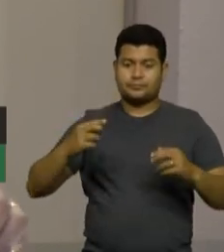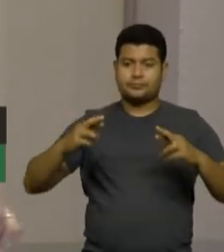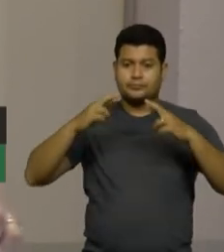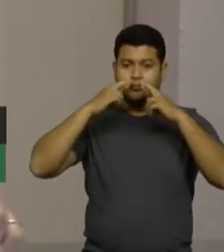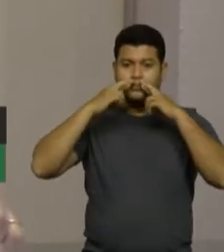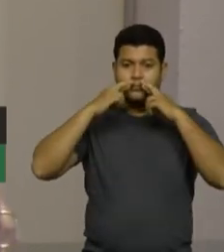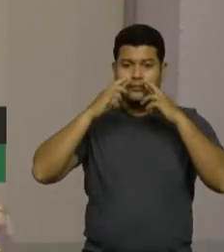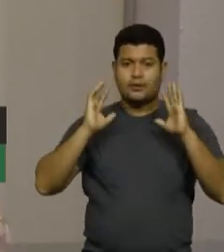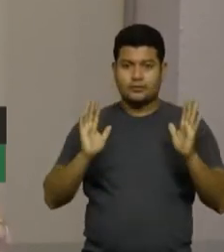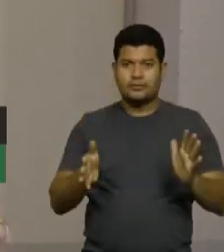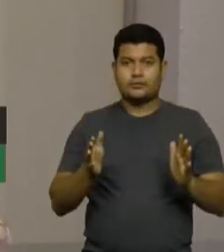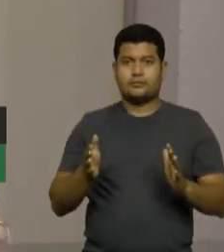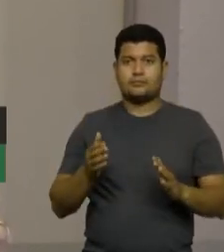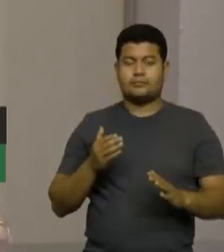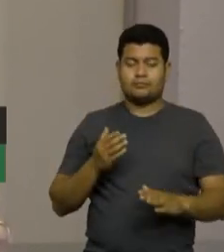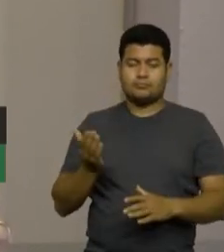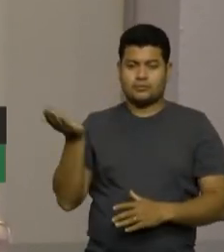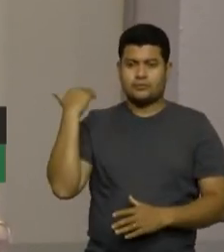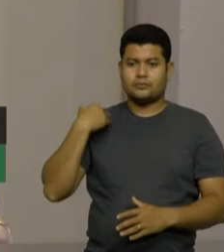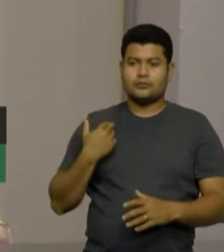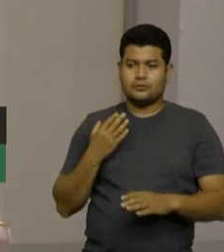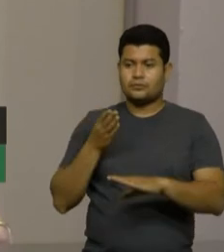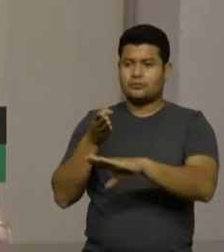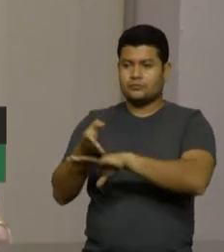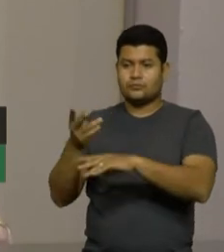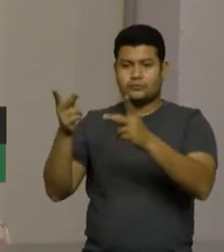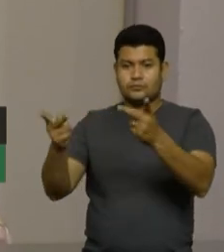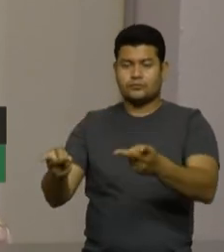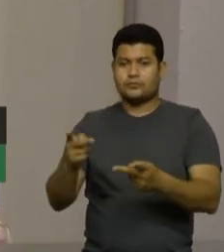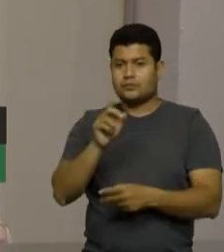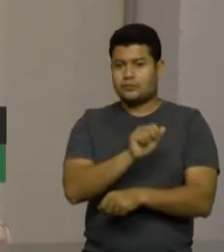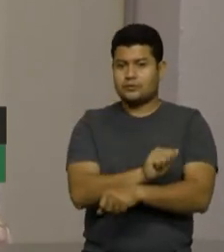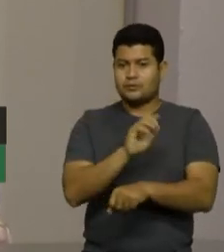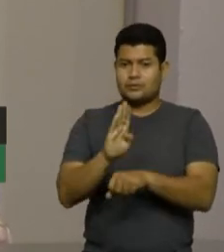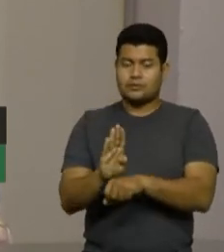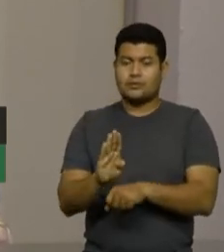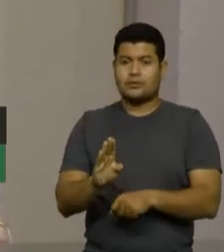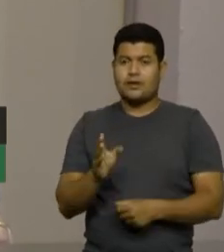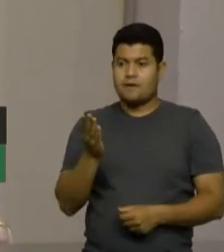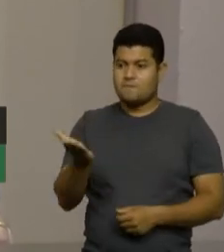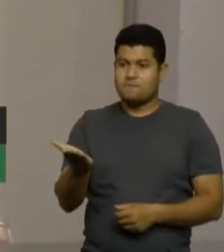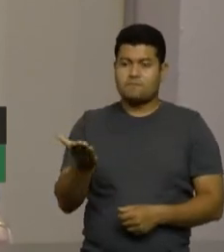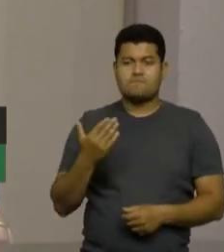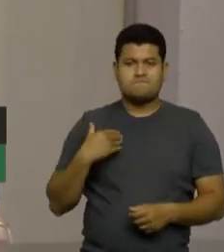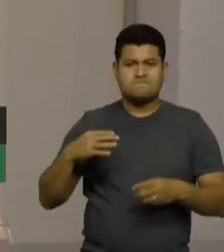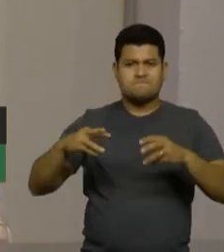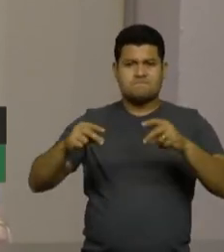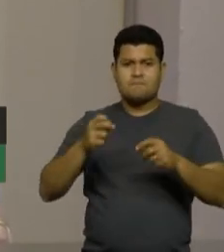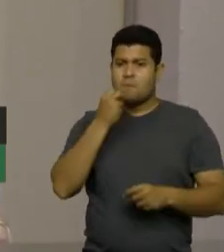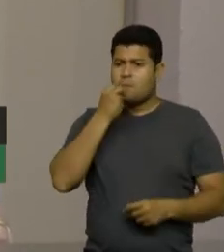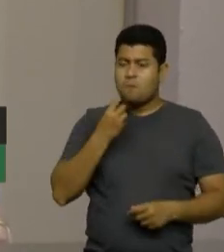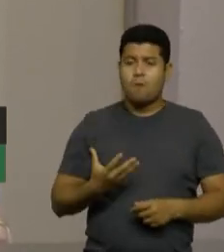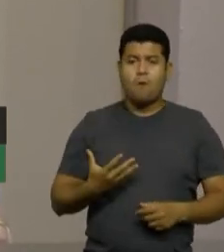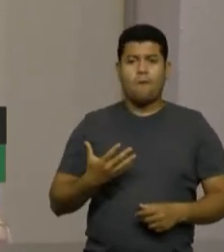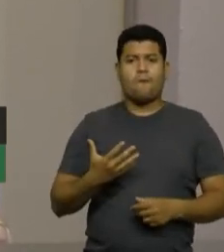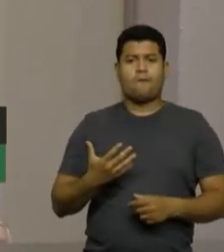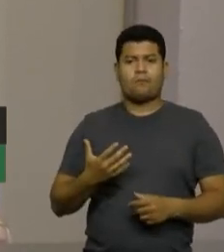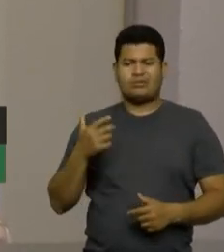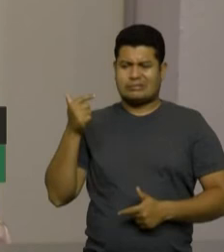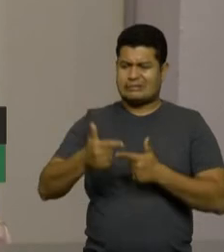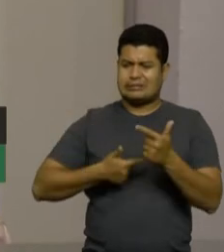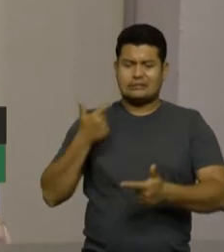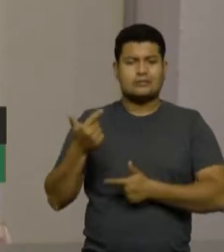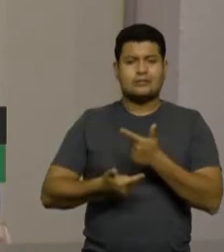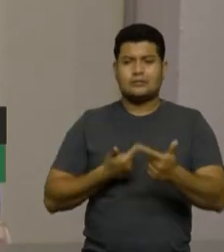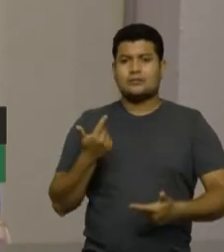tive a oportunidade de conhecer Abdom Batista, de ver aquela terra boa, aquela gente trabalhadora, e pude